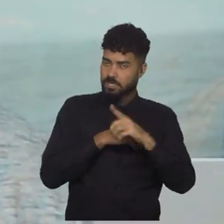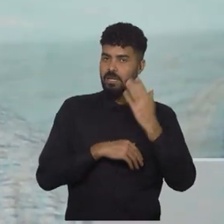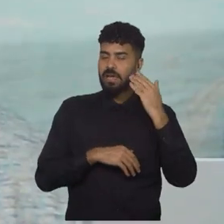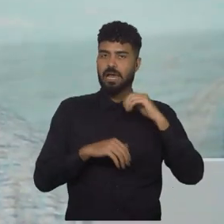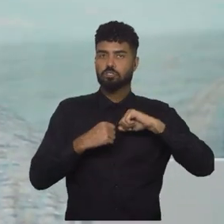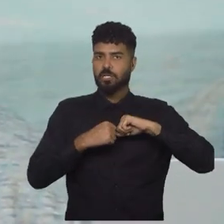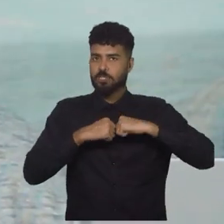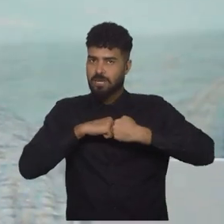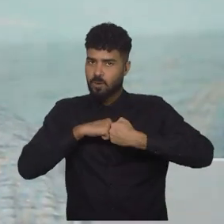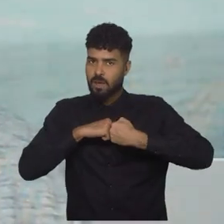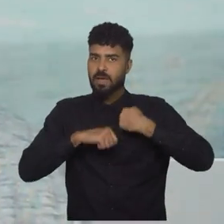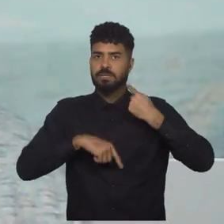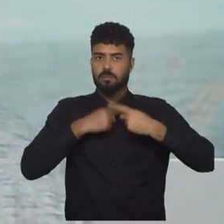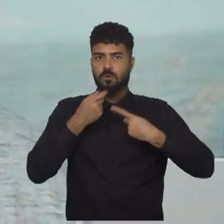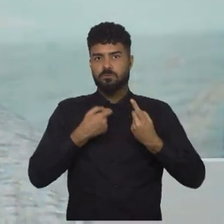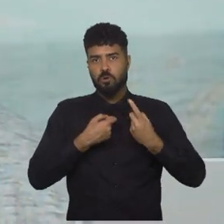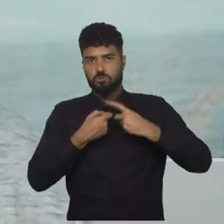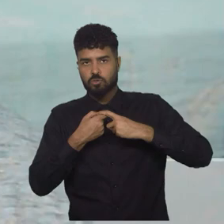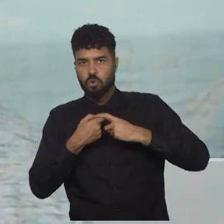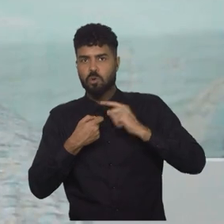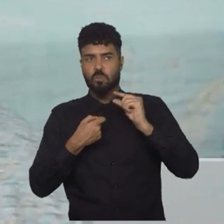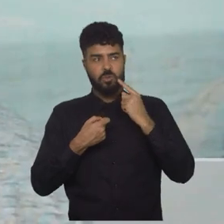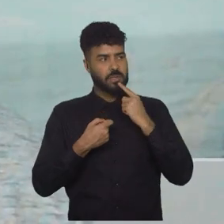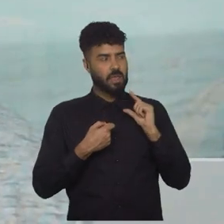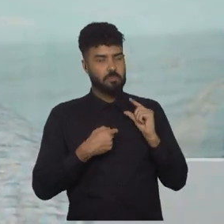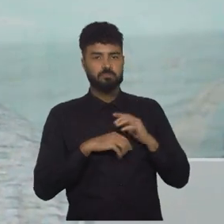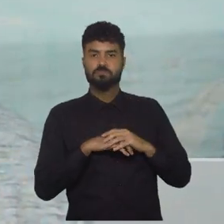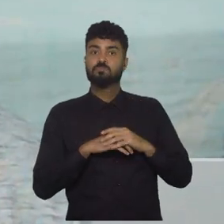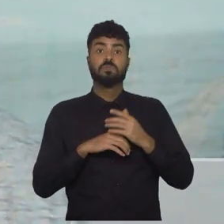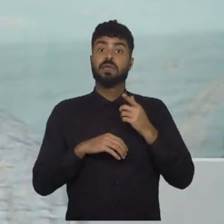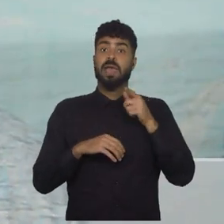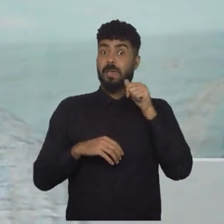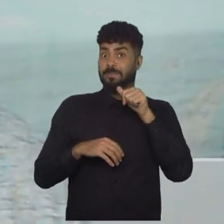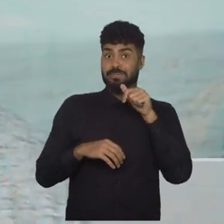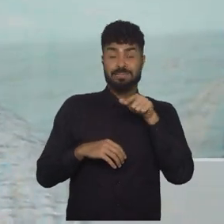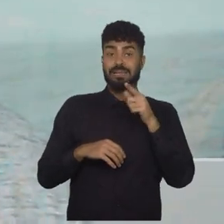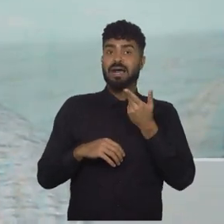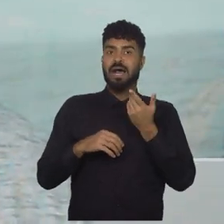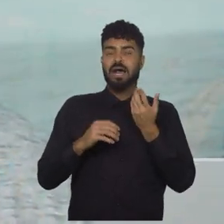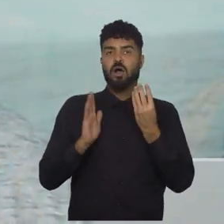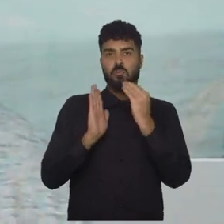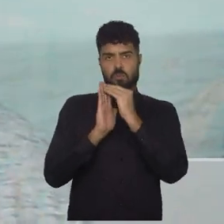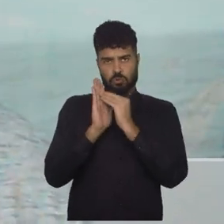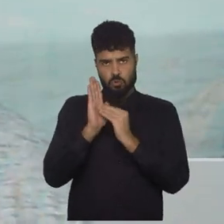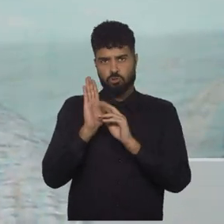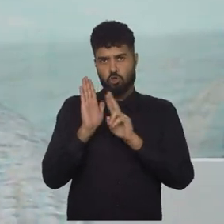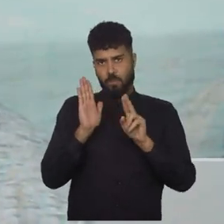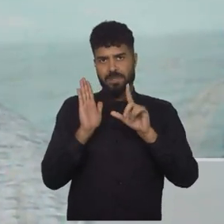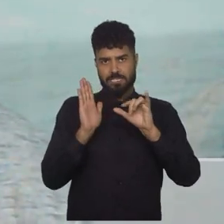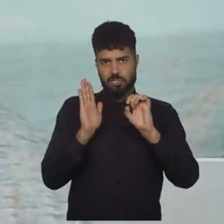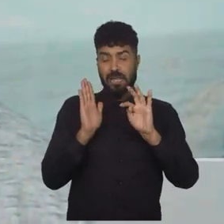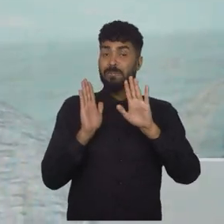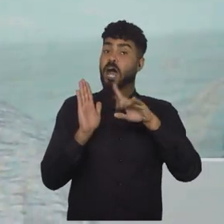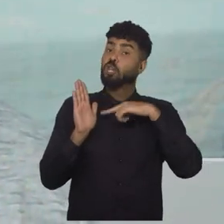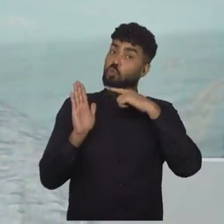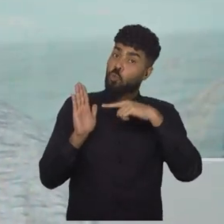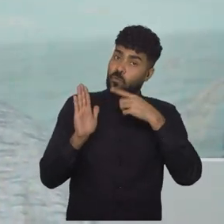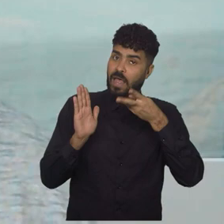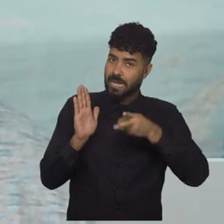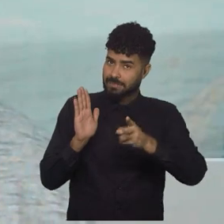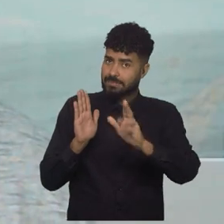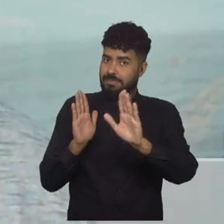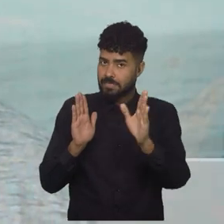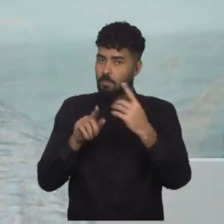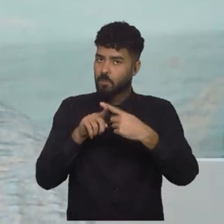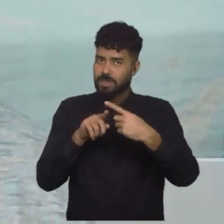uma lesão, voltou recentemente. Ela não apareceu, né? Quer dizer, ela apareceu na lista, mas é uma dúvida ainda, né? Você vê que ela,